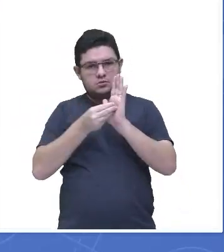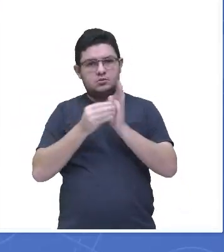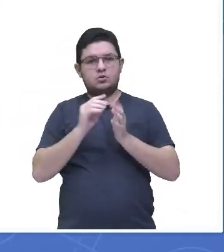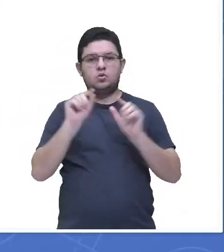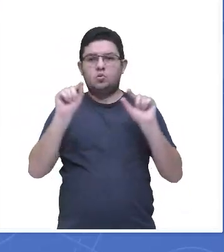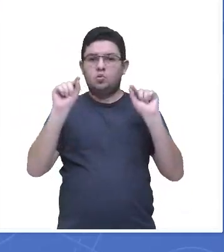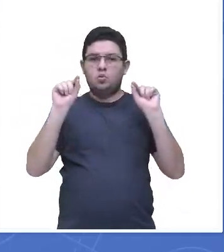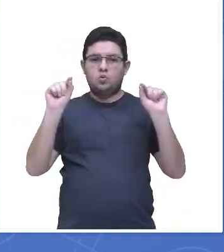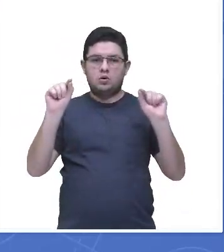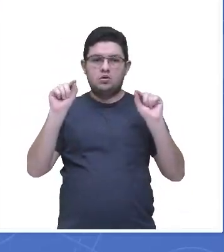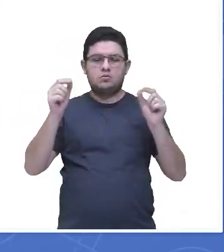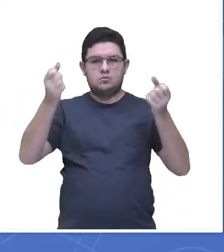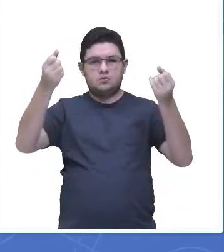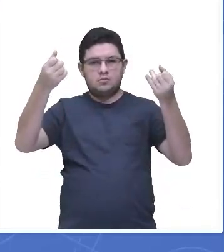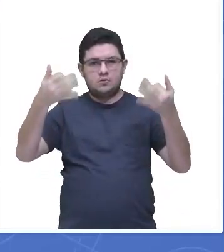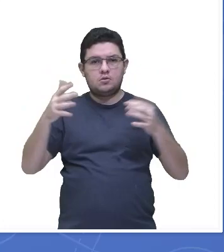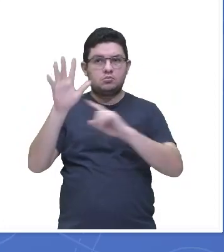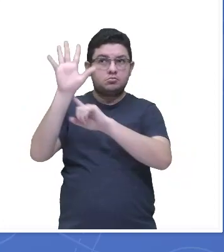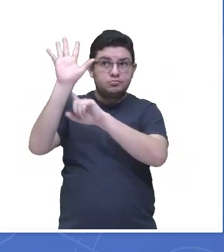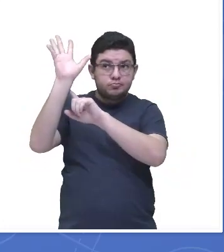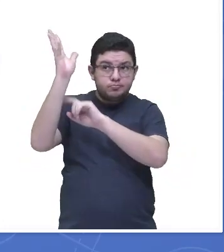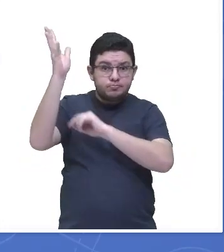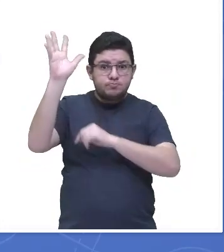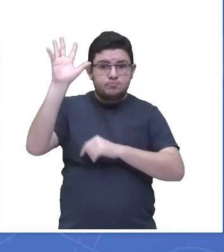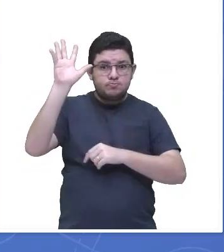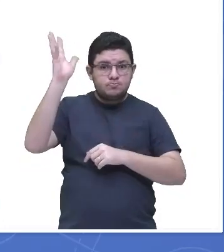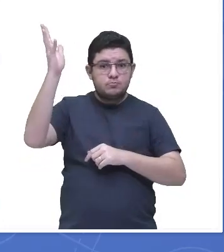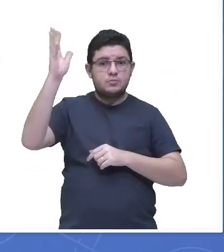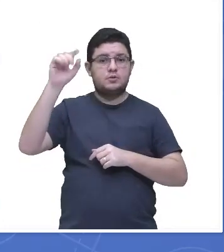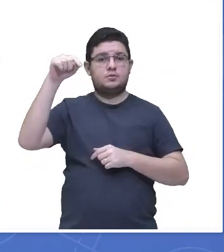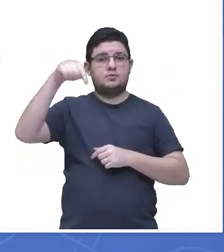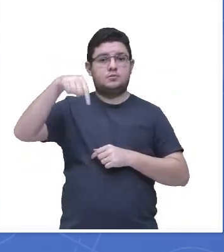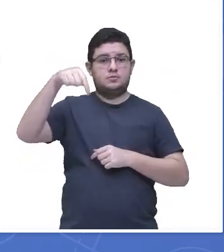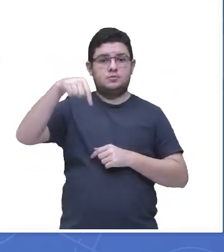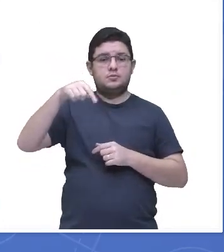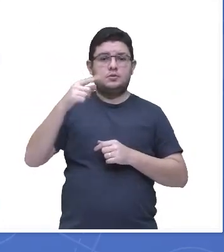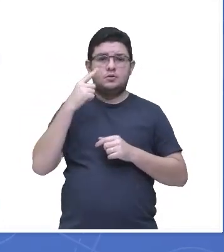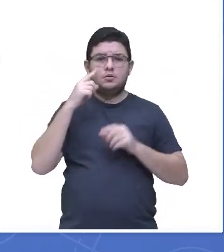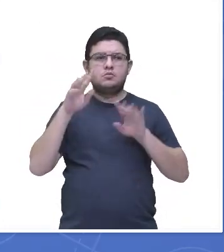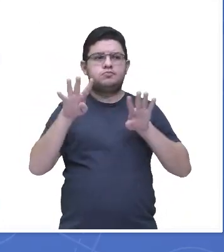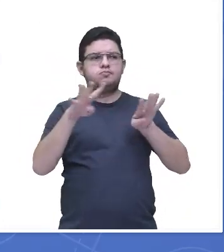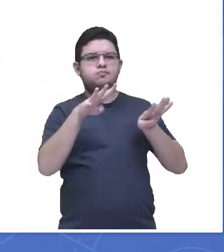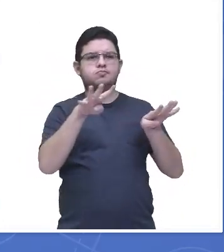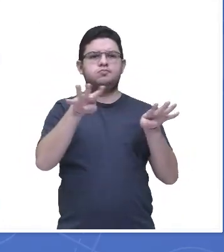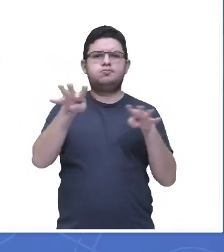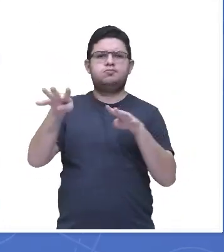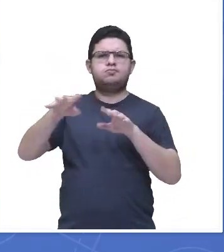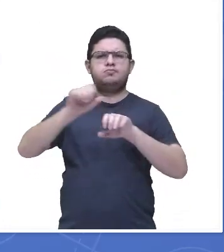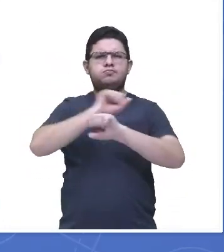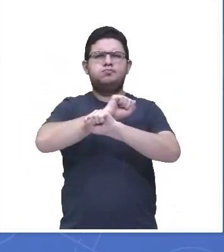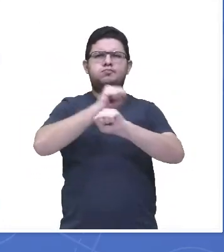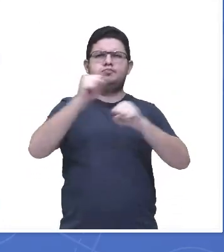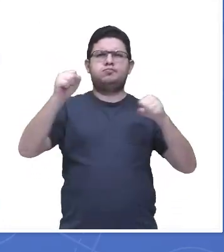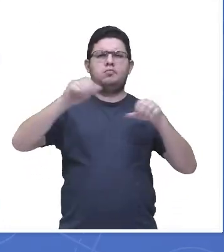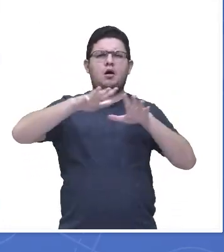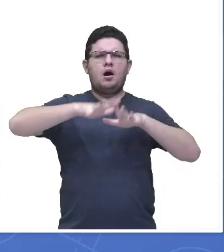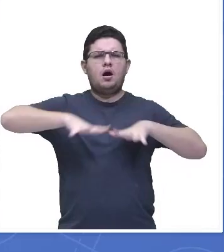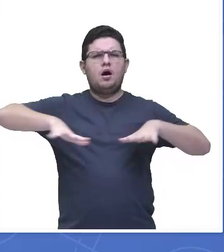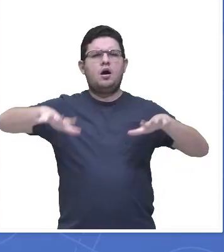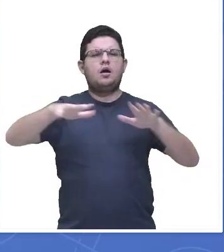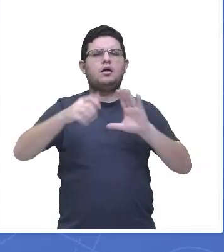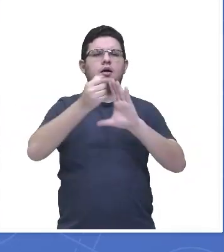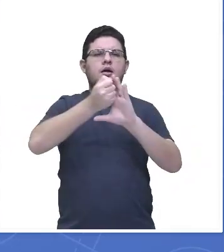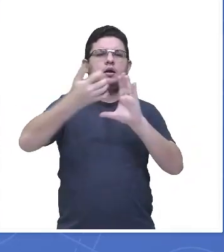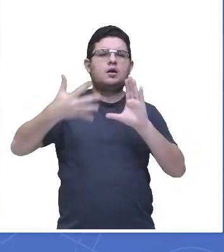o clima aqui na Amazônia. A gente está verificando aqui essa vista, né, gigantesca, que mostra aí todas as características,